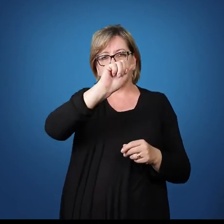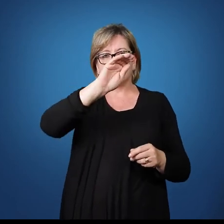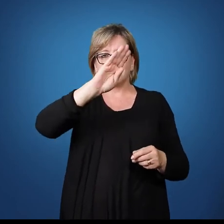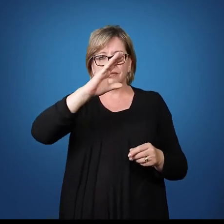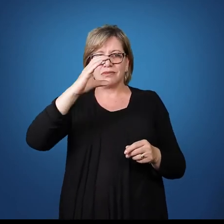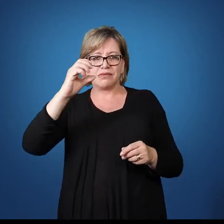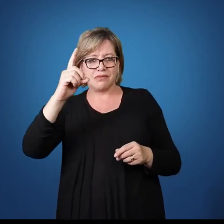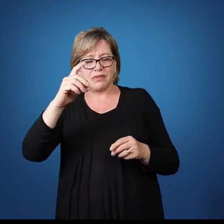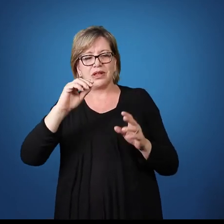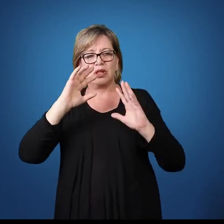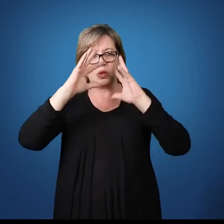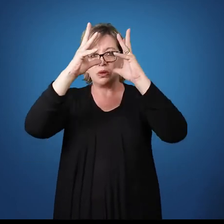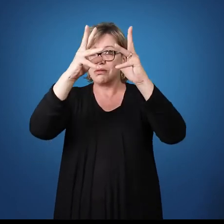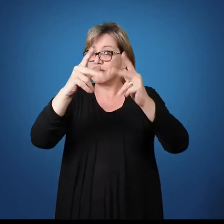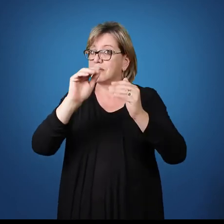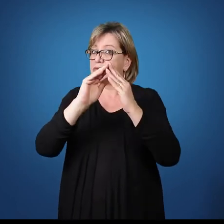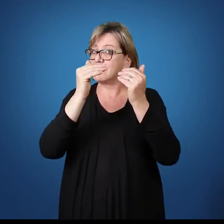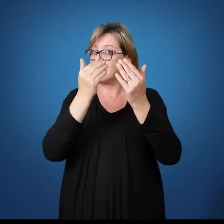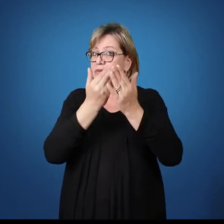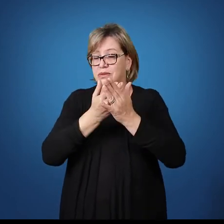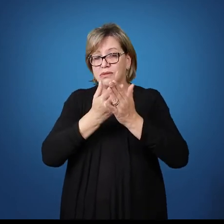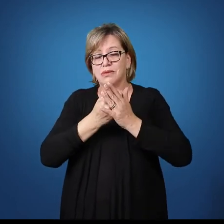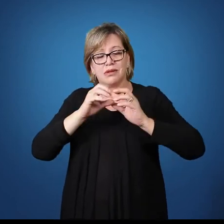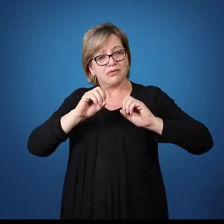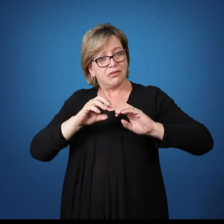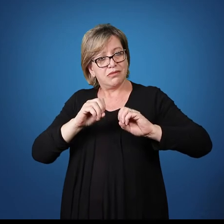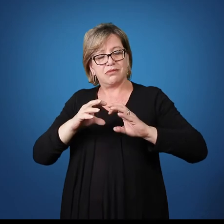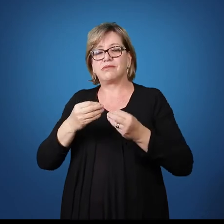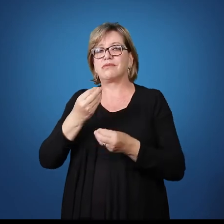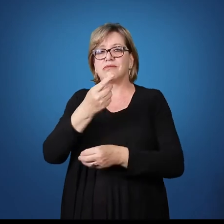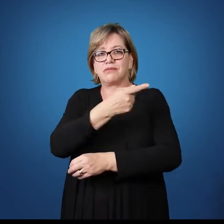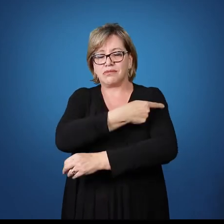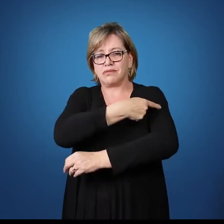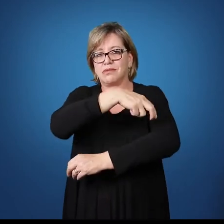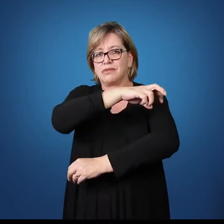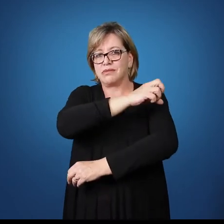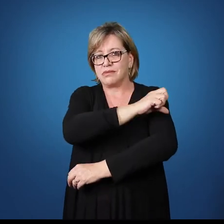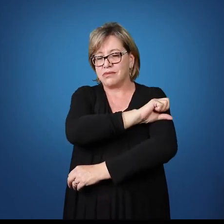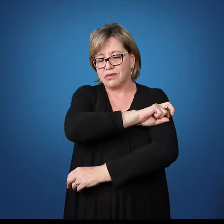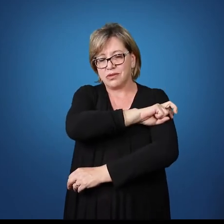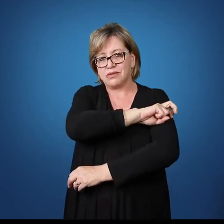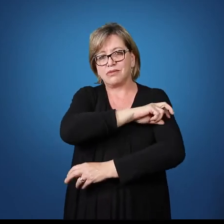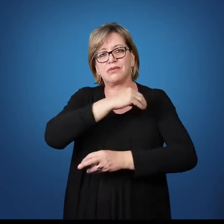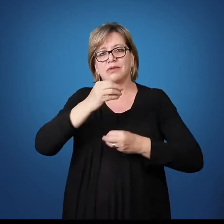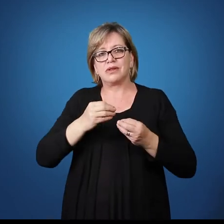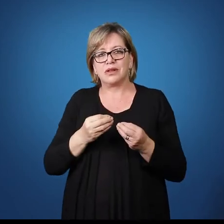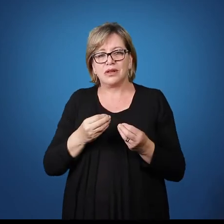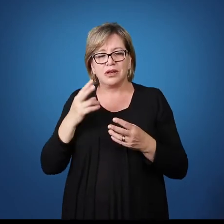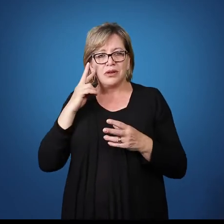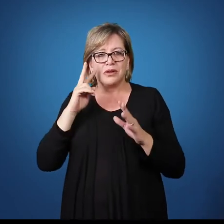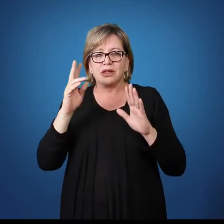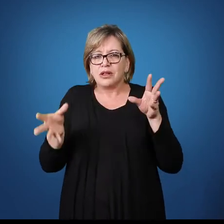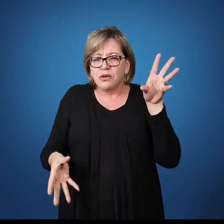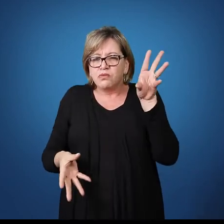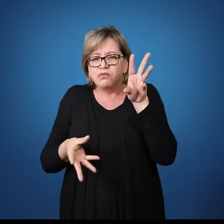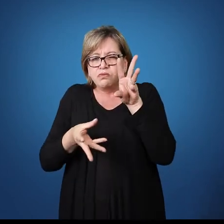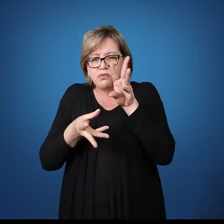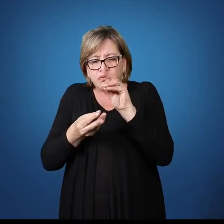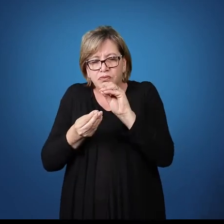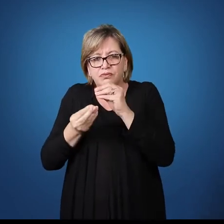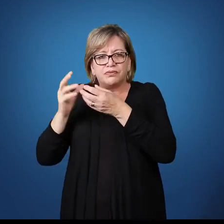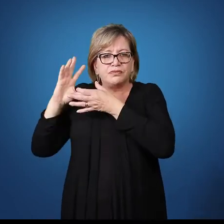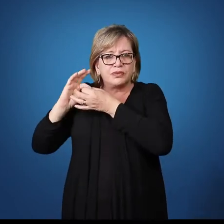as escolas aí, que trabalham com o ensino fundamental. A partir dessa breve contextualização, né,